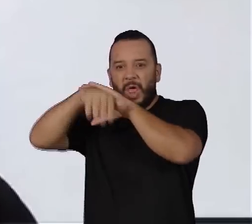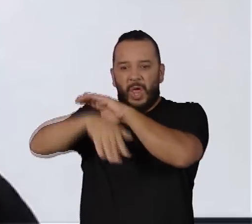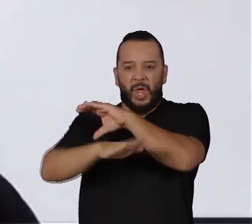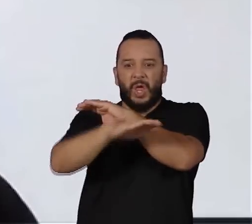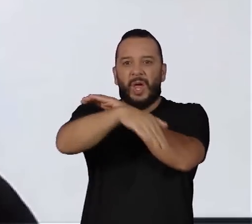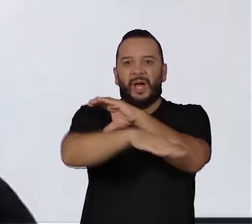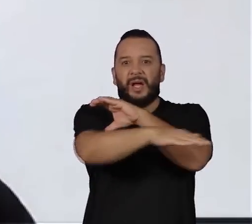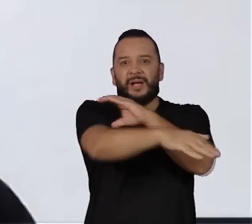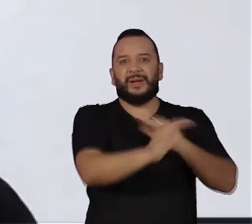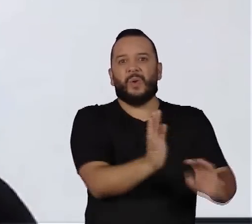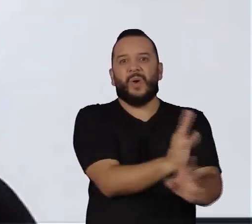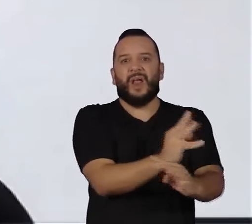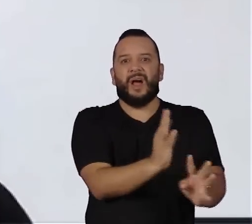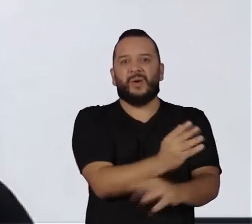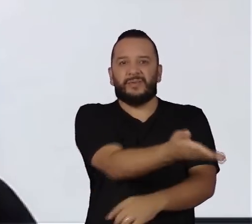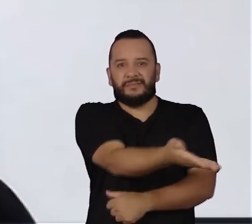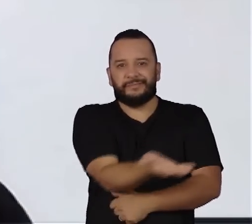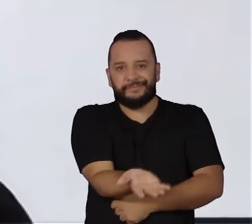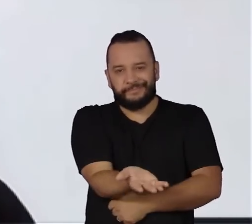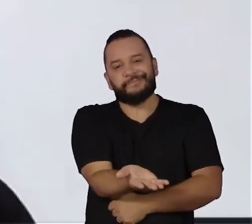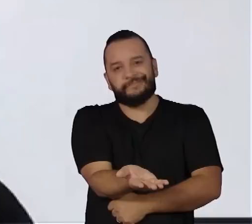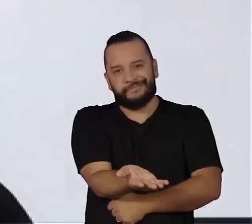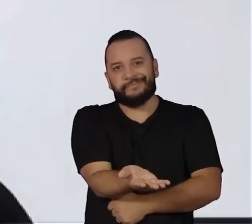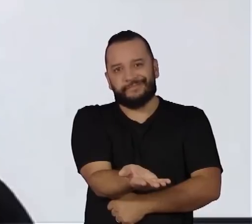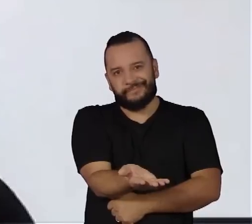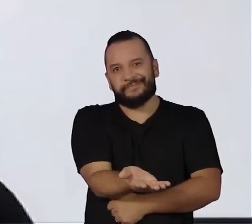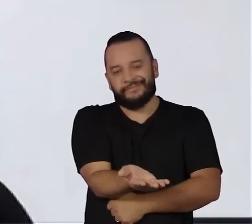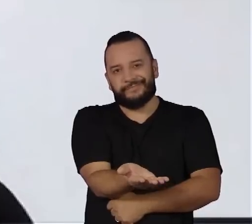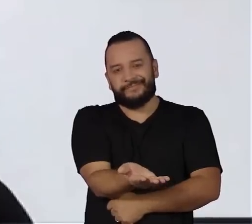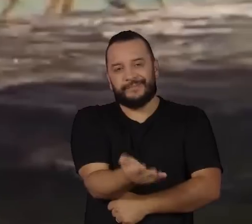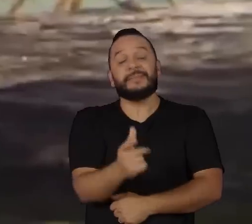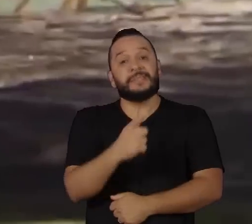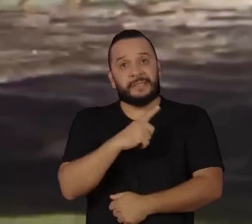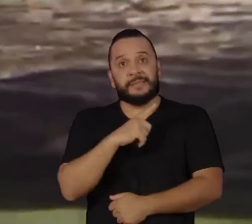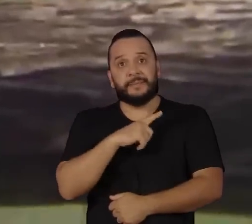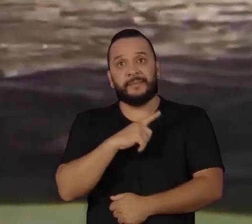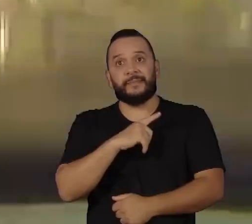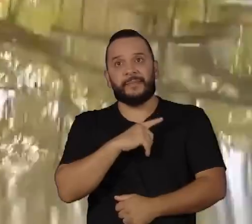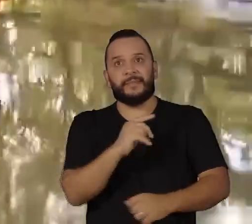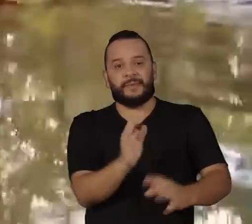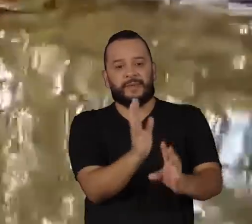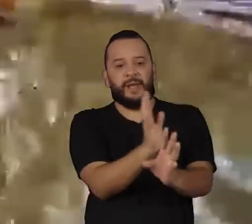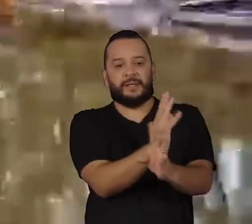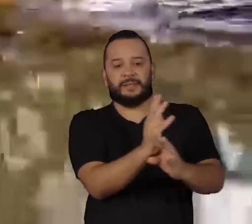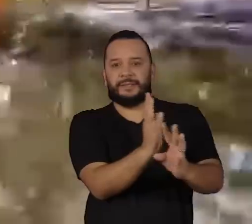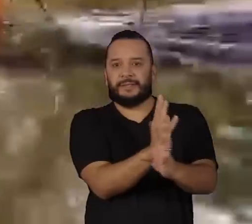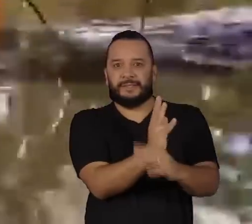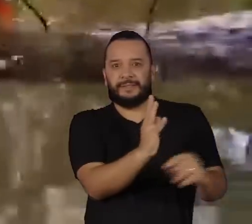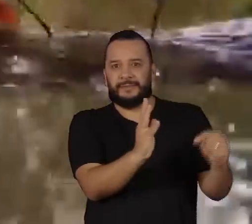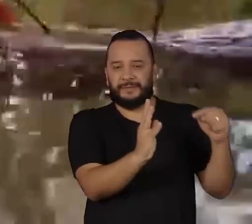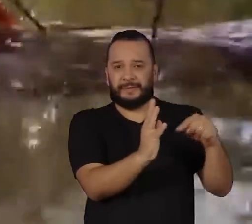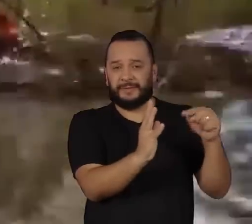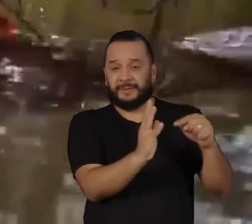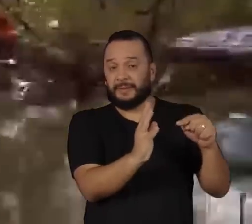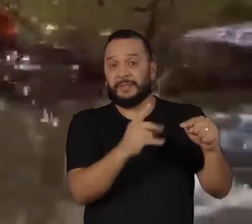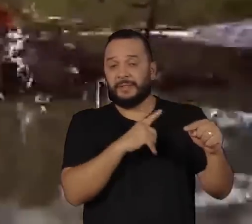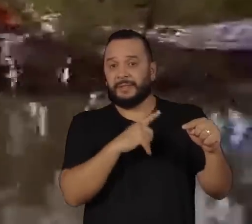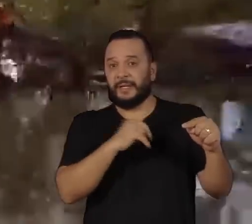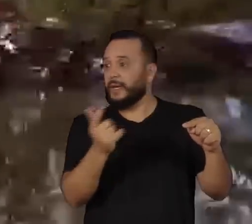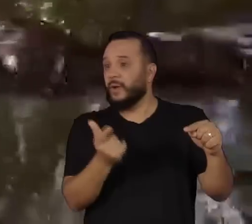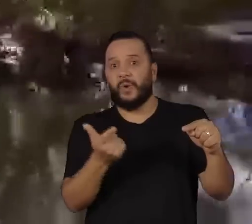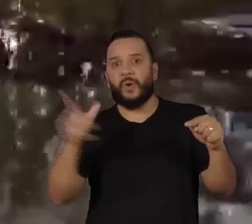também, os recifes, eles atuam em conectividade com os outros ecossistemas costeiros, como